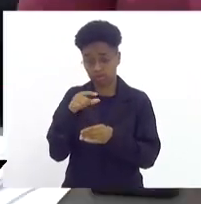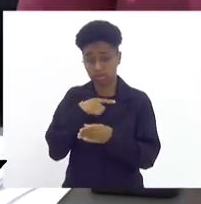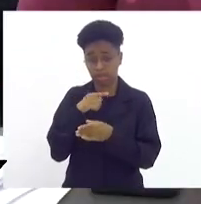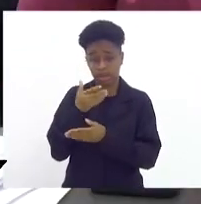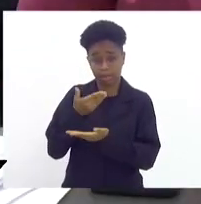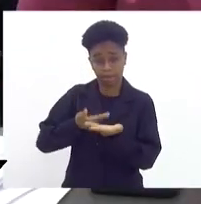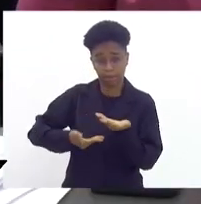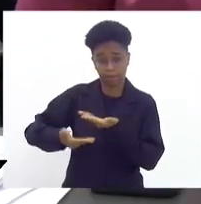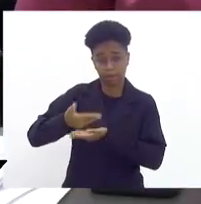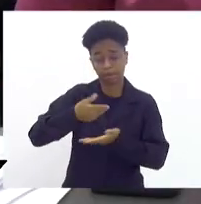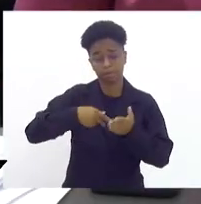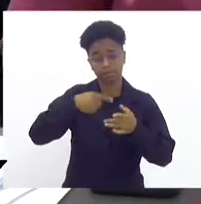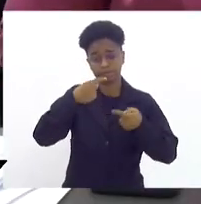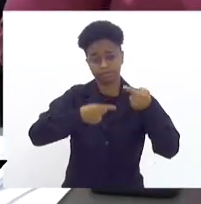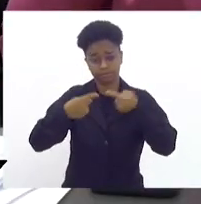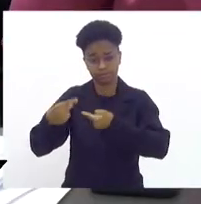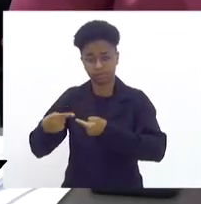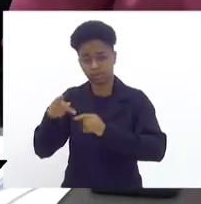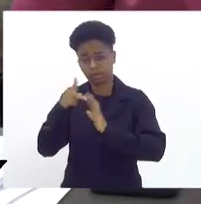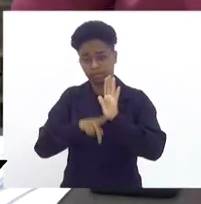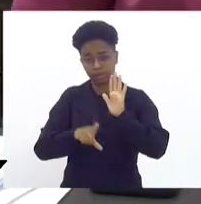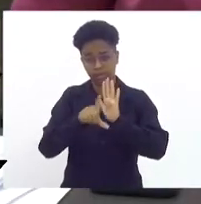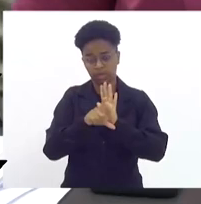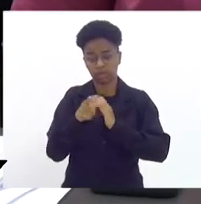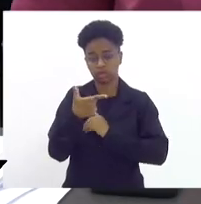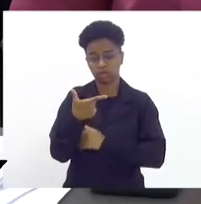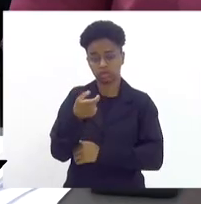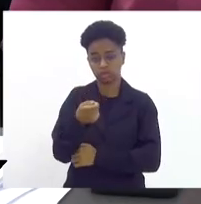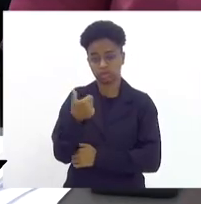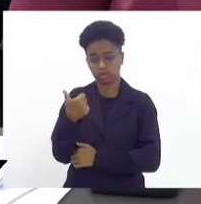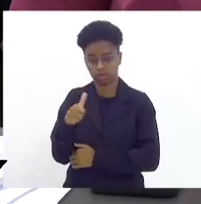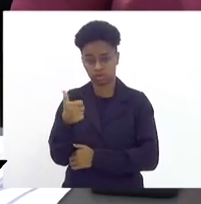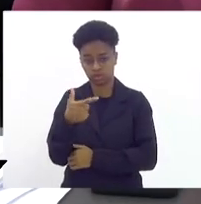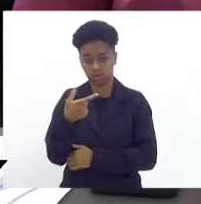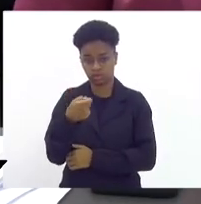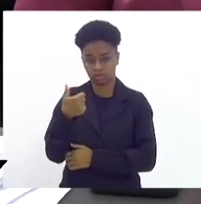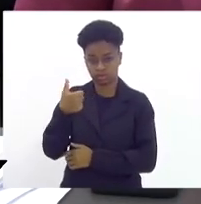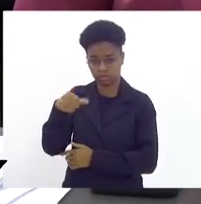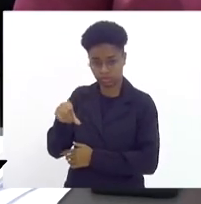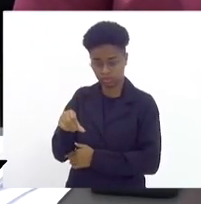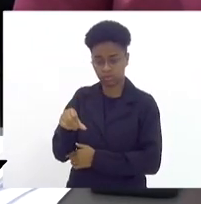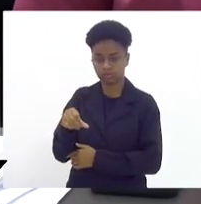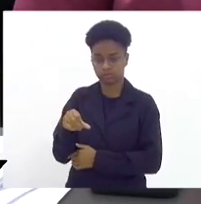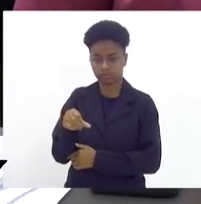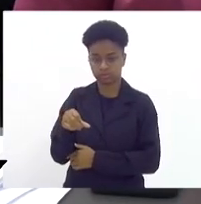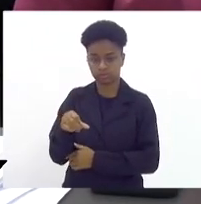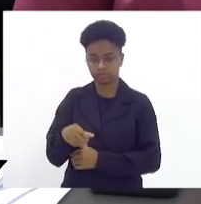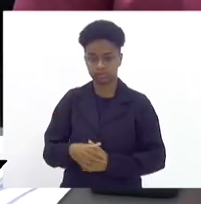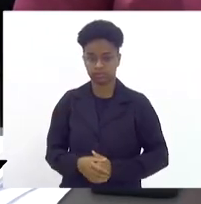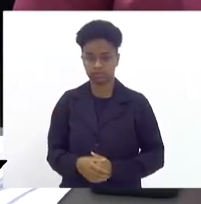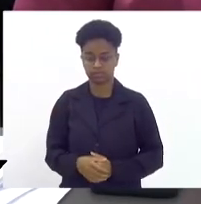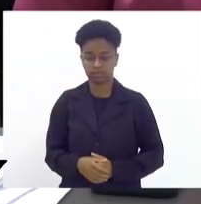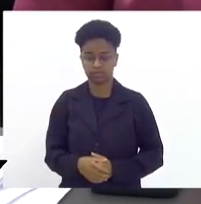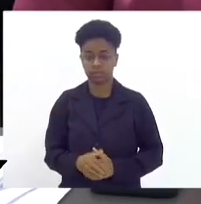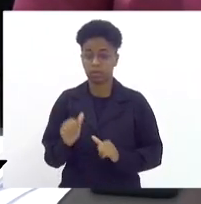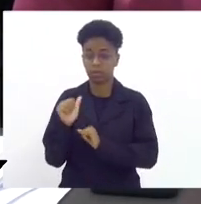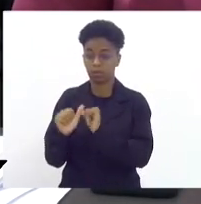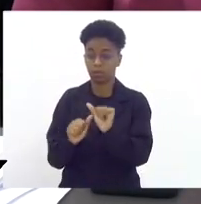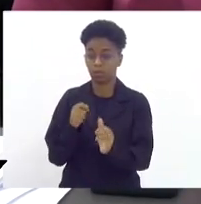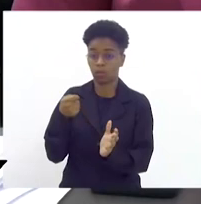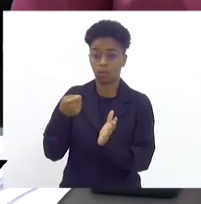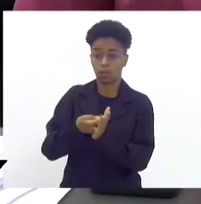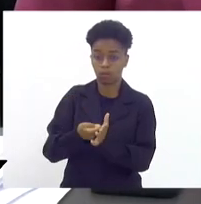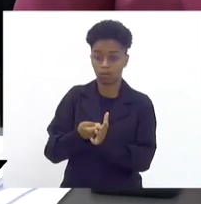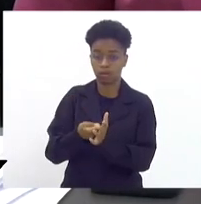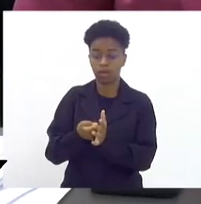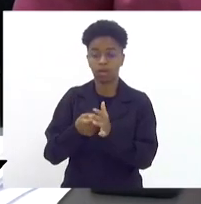casa o PL 211 de 19 do deputado Gustavo Schmidt, que torna obrigatória a fixação